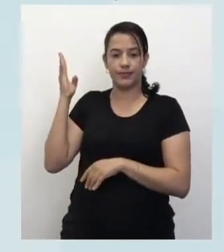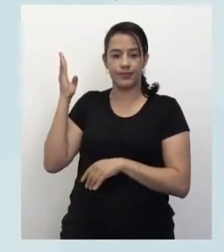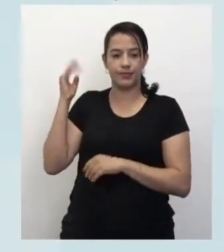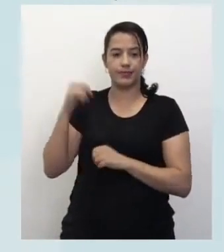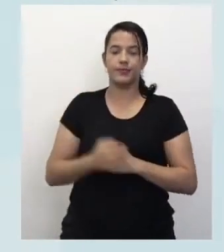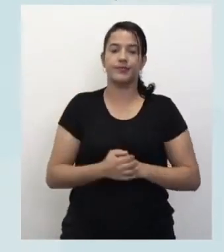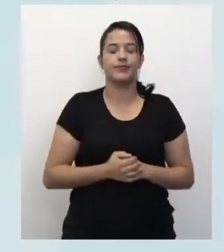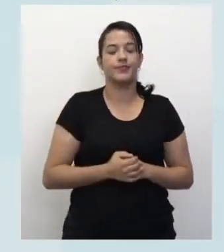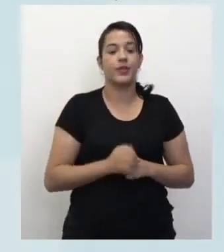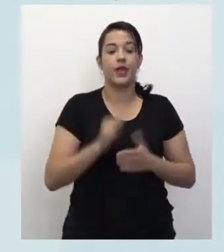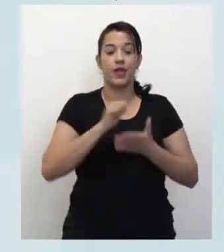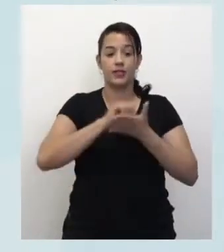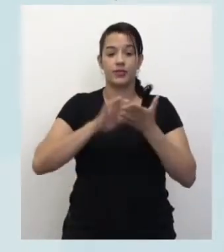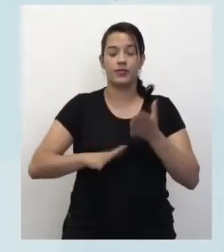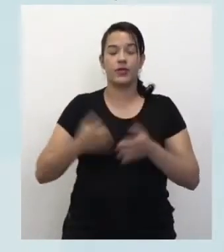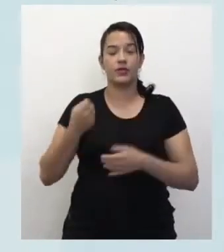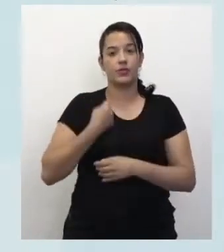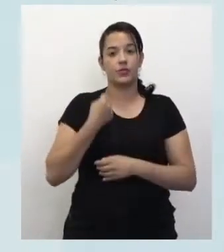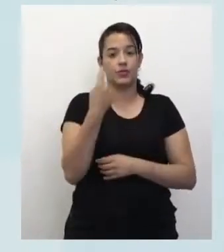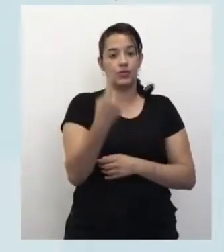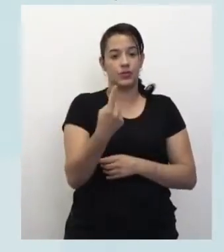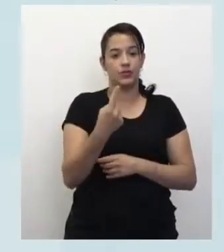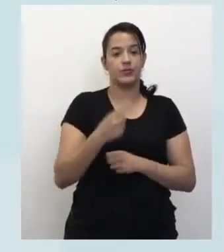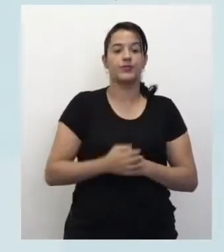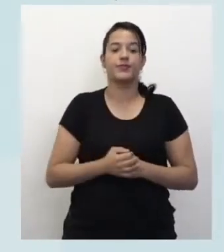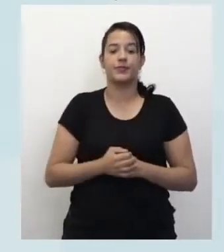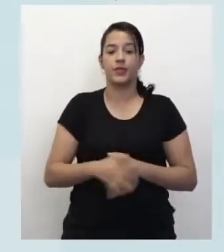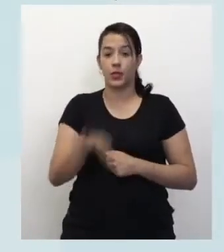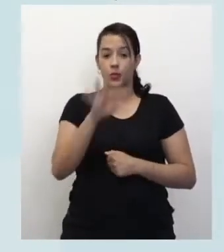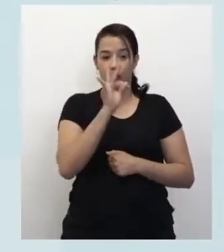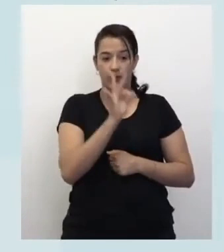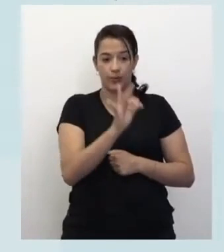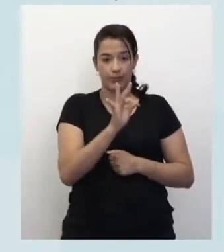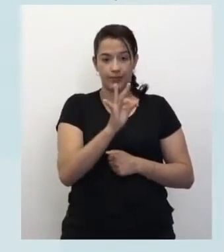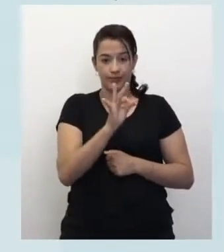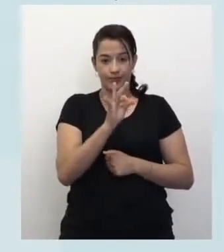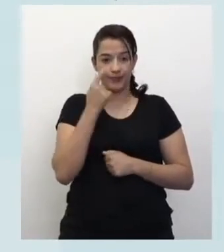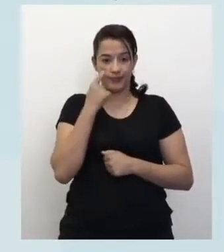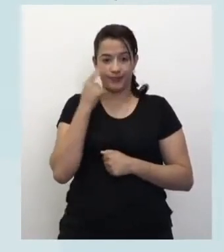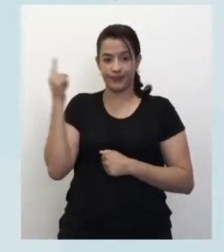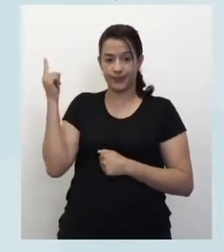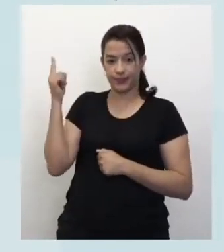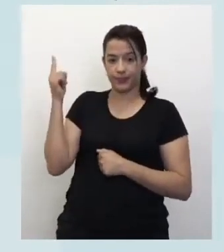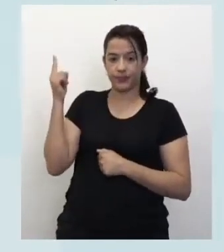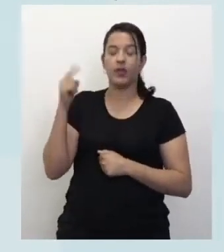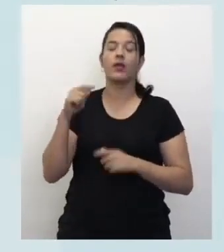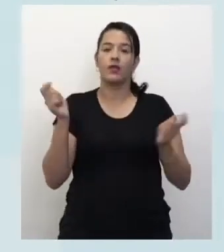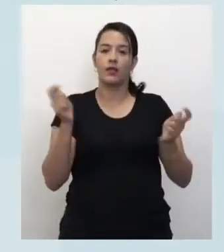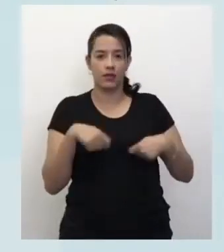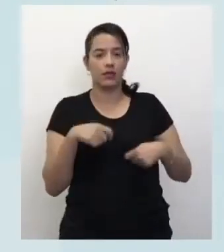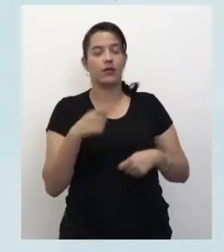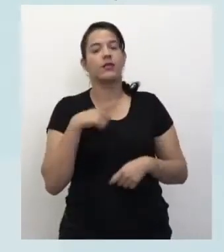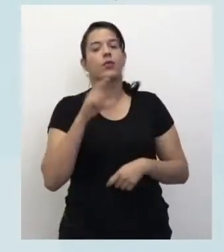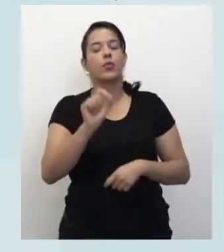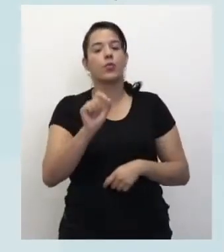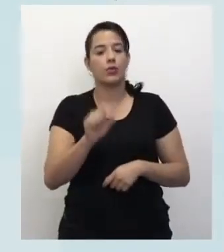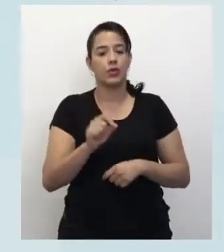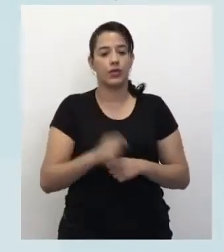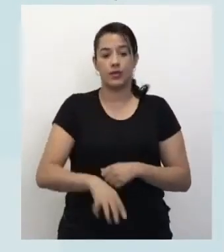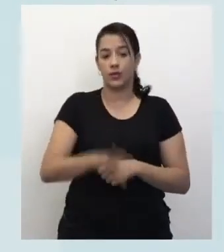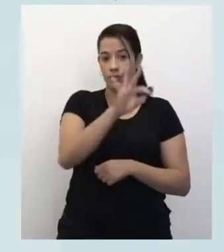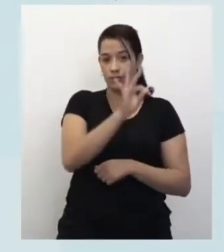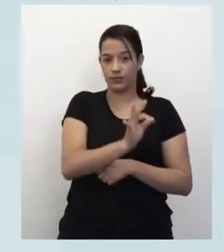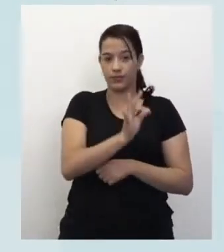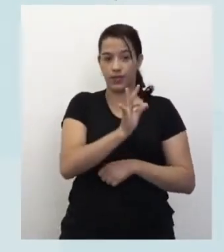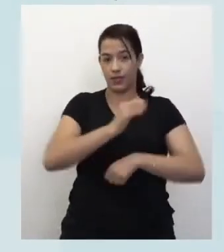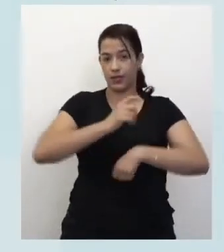olha lá, atividade 1. Proporção, dá para perceber? Olha lá. Então o que que a gente tem aqui, ó? O T, que